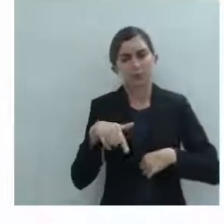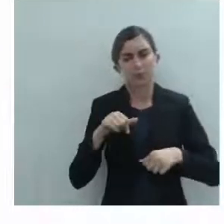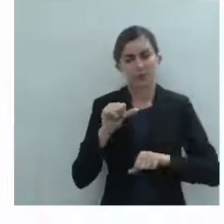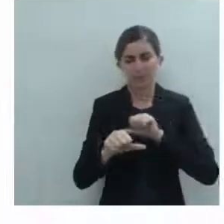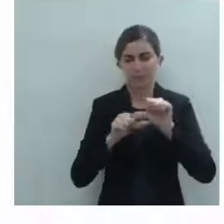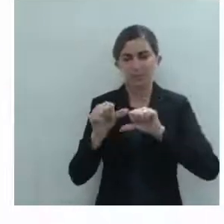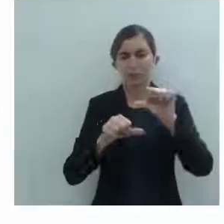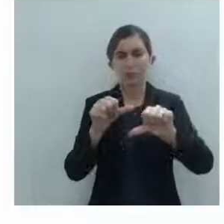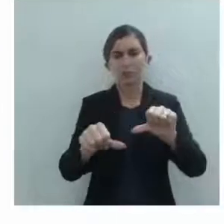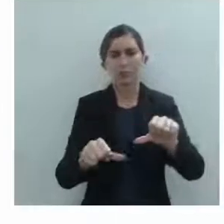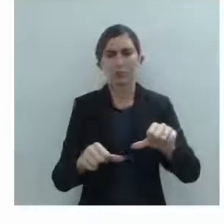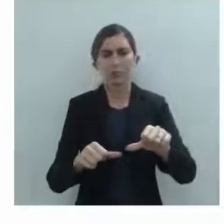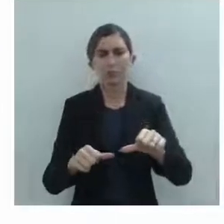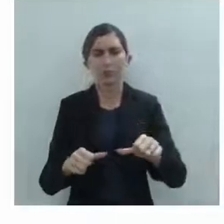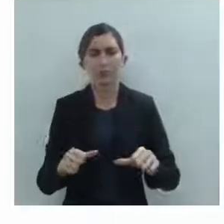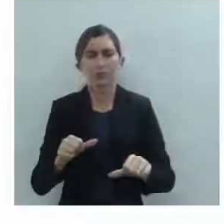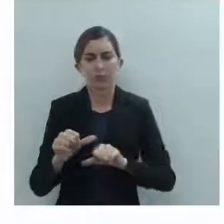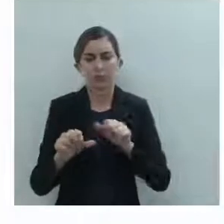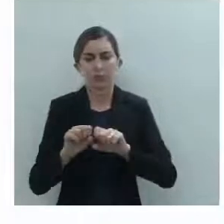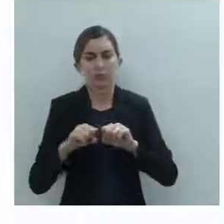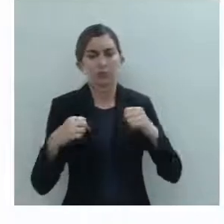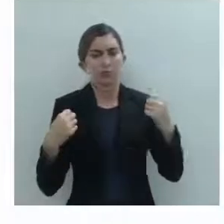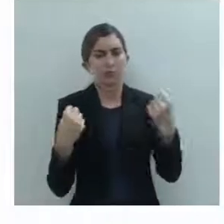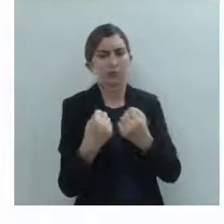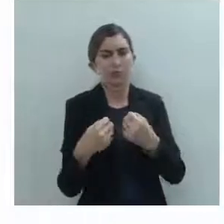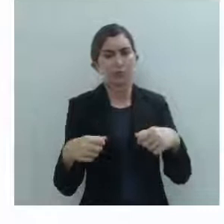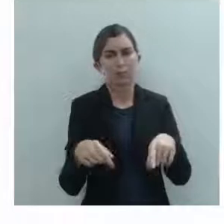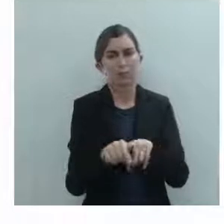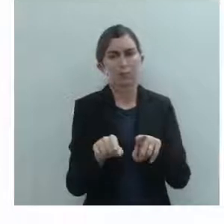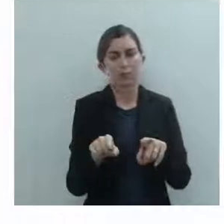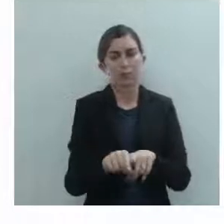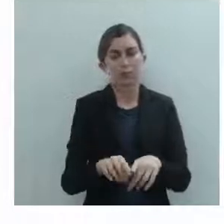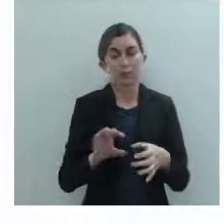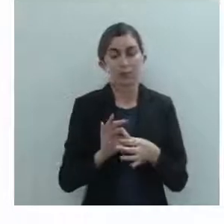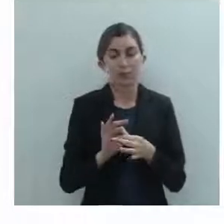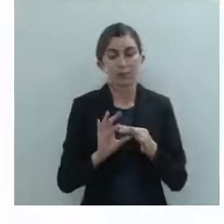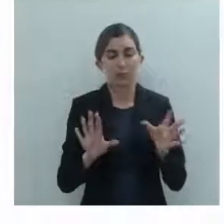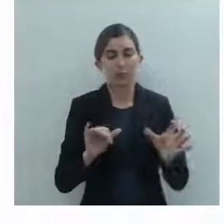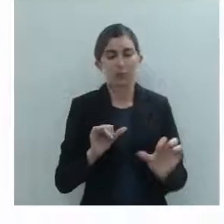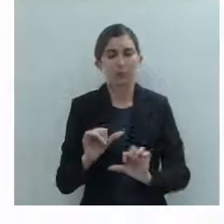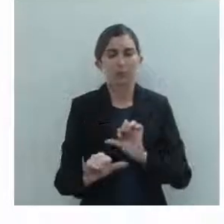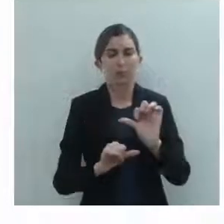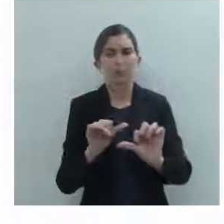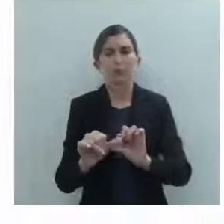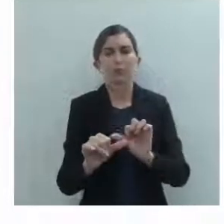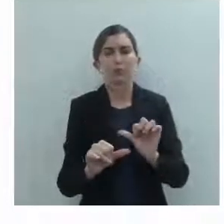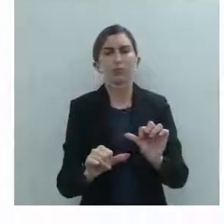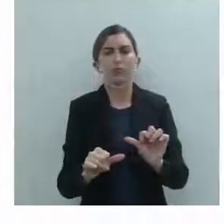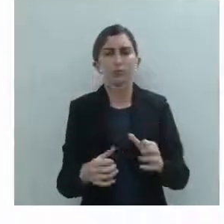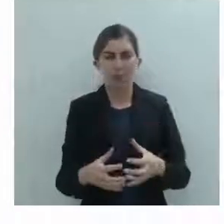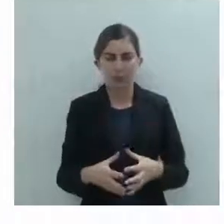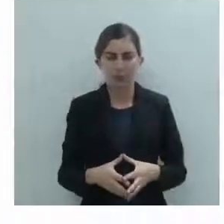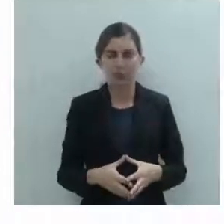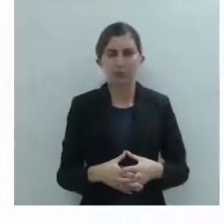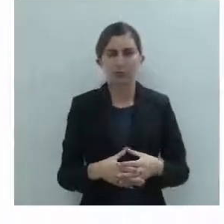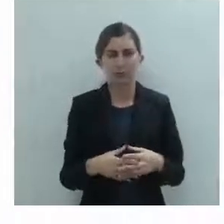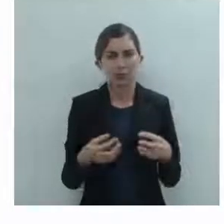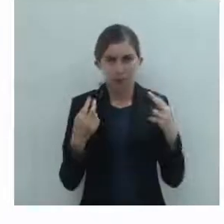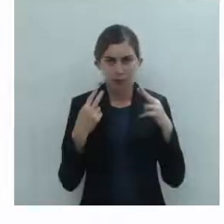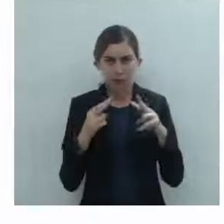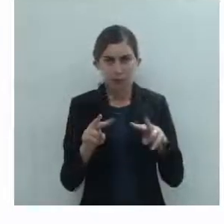modificador um agente da mudança social e também se deixa modificar por tais mudanças